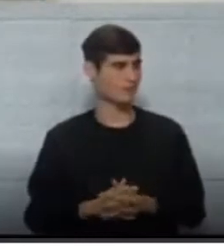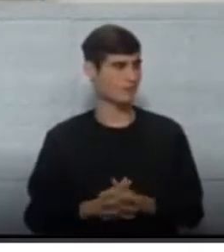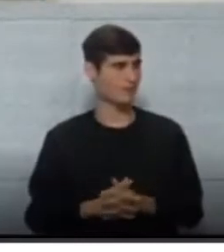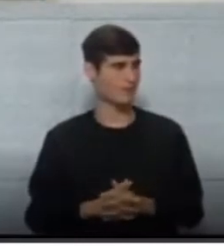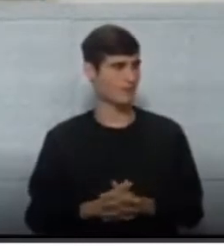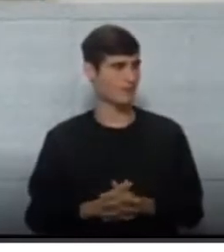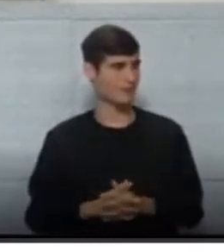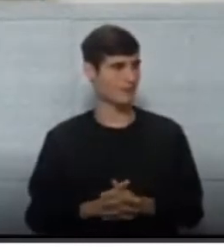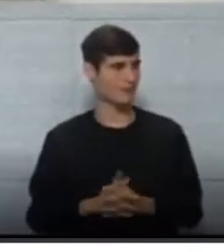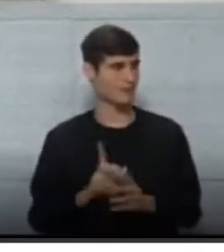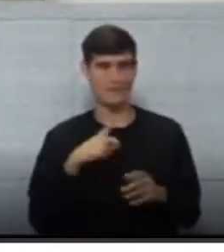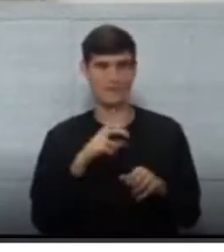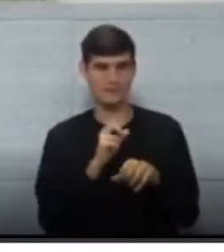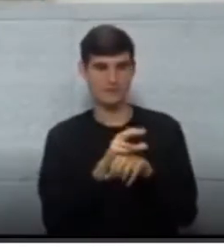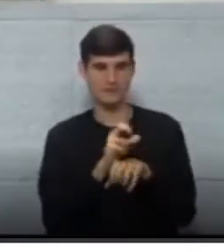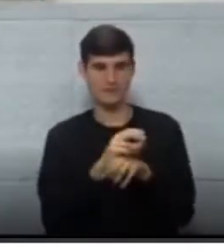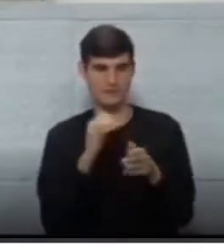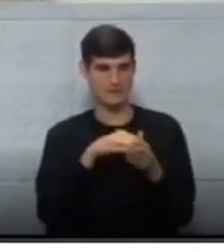Contaminação nesse meio de cultura.